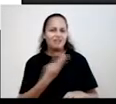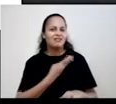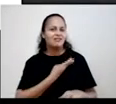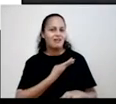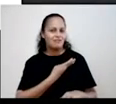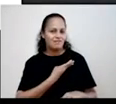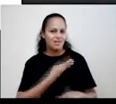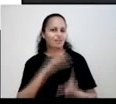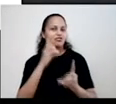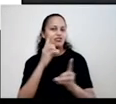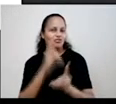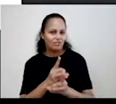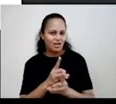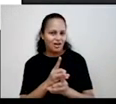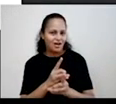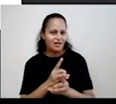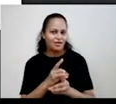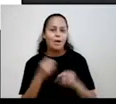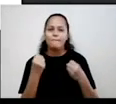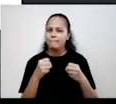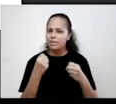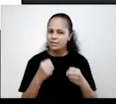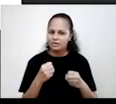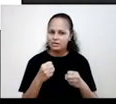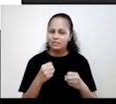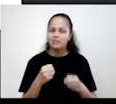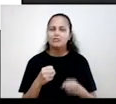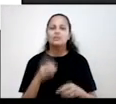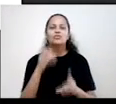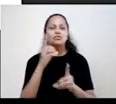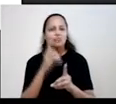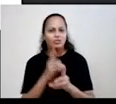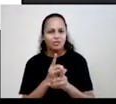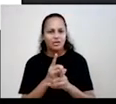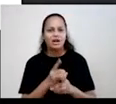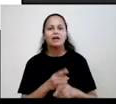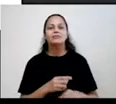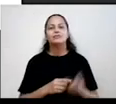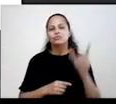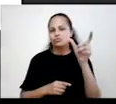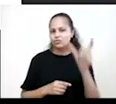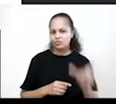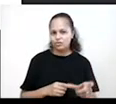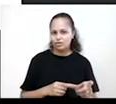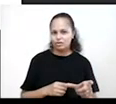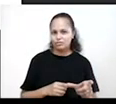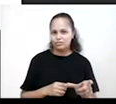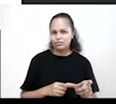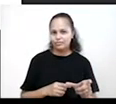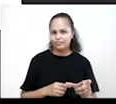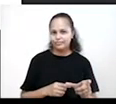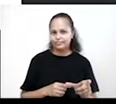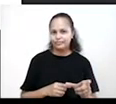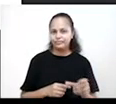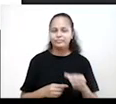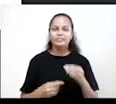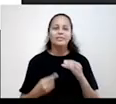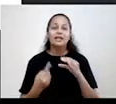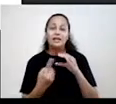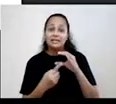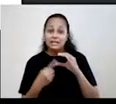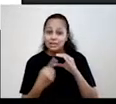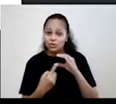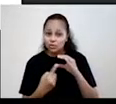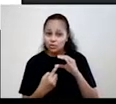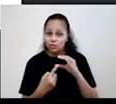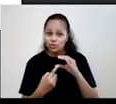lá longe, mas eu tenho que achar o meu sujeito. Porque esses casos aqui são mais fáceis da gente errar. Quando o núcleo do sujeito ele está longe, quando